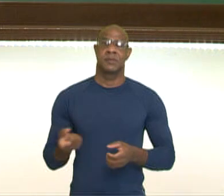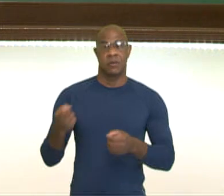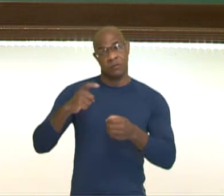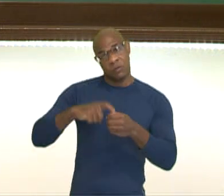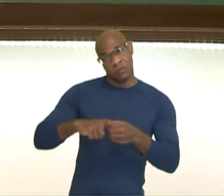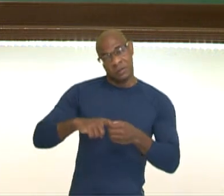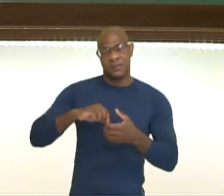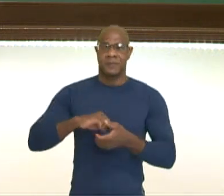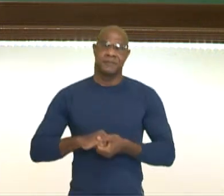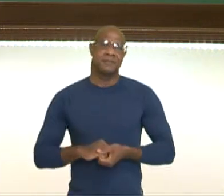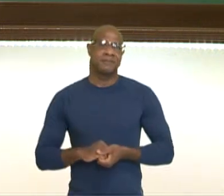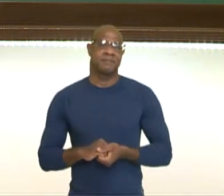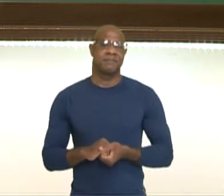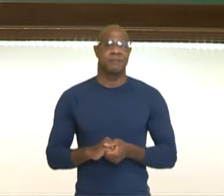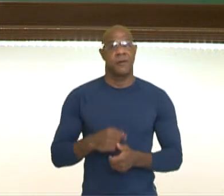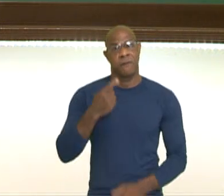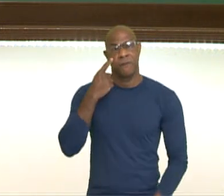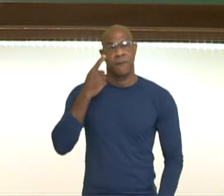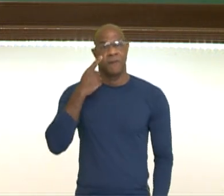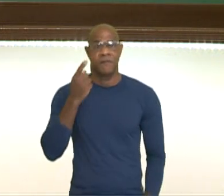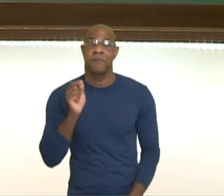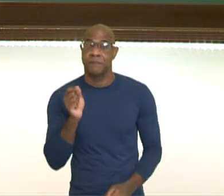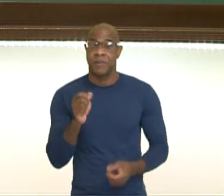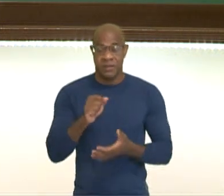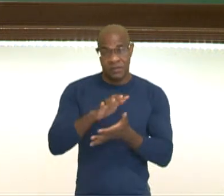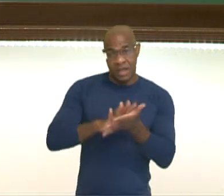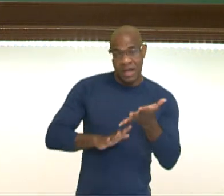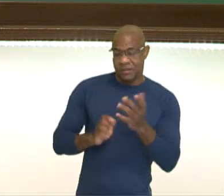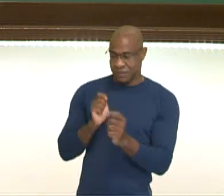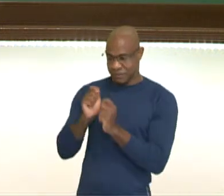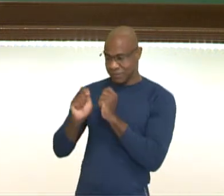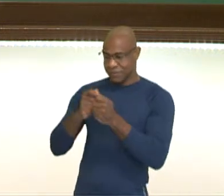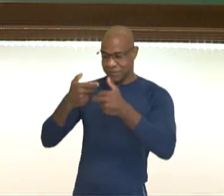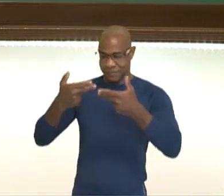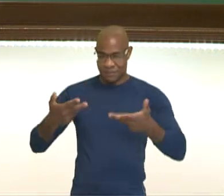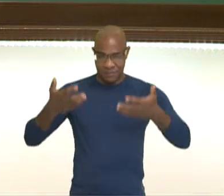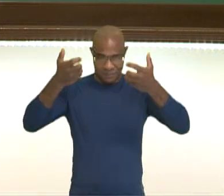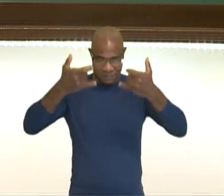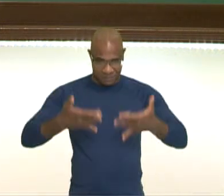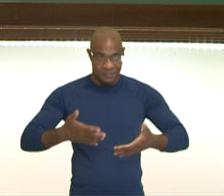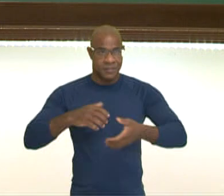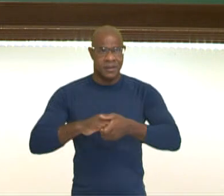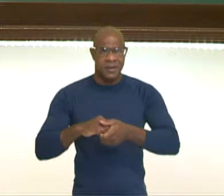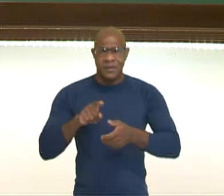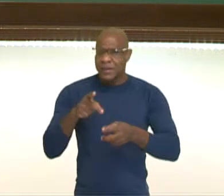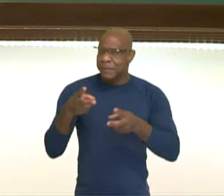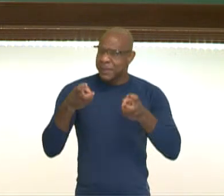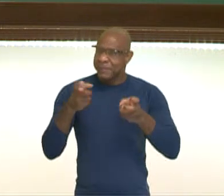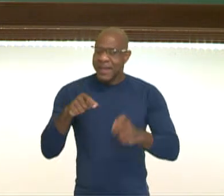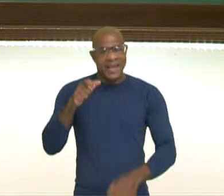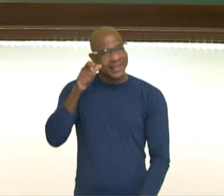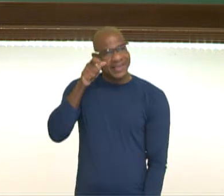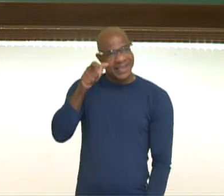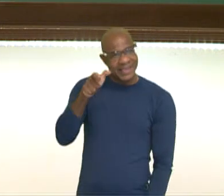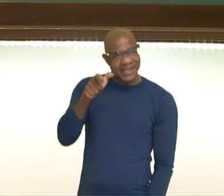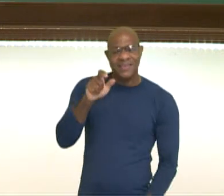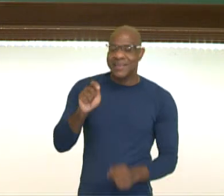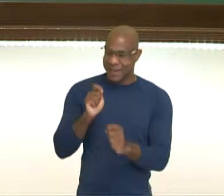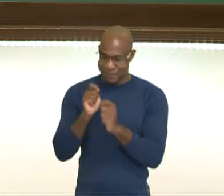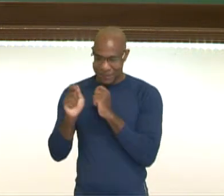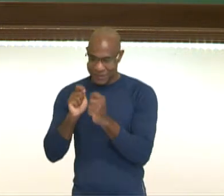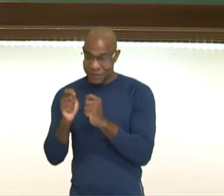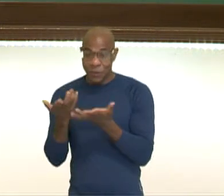Voltei, claro que voltei, conferi contigo a atividade sobre reportagem. Você percebeu como é interessante esse texto de reportagem, como